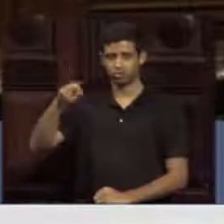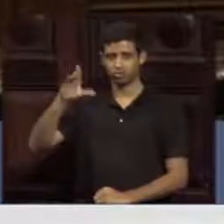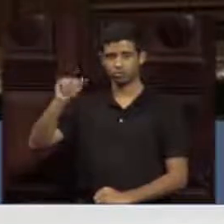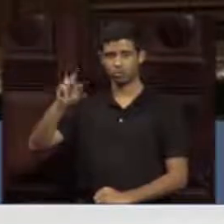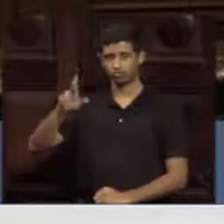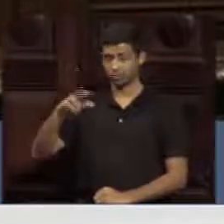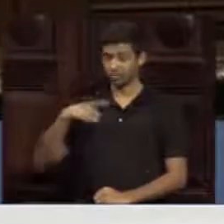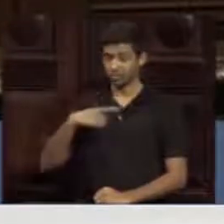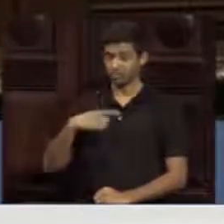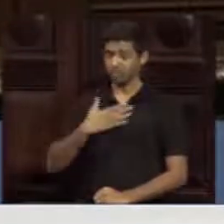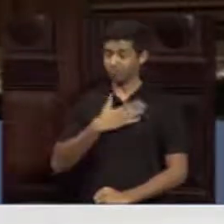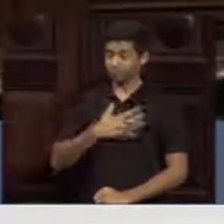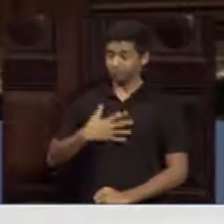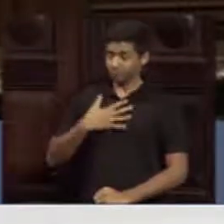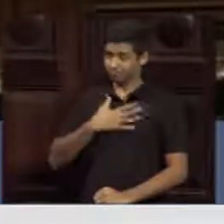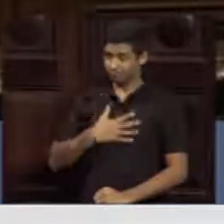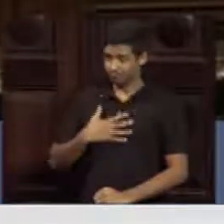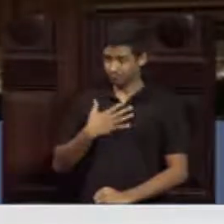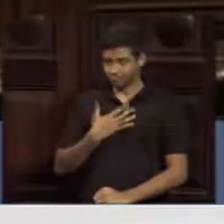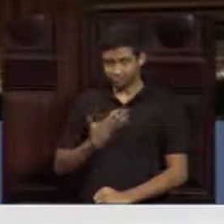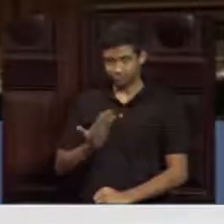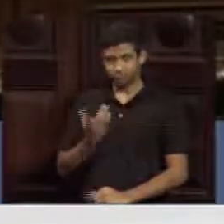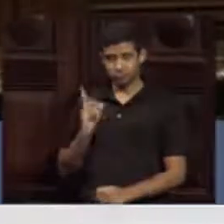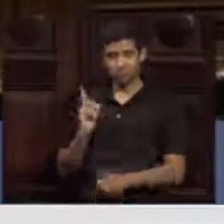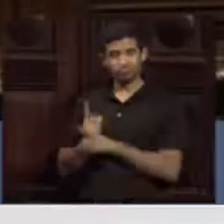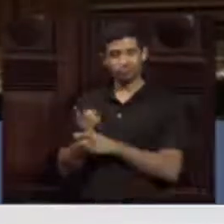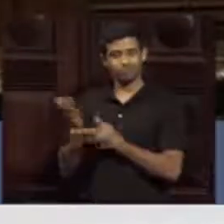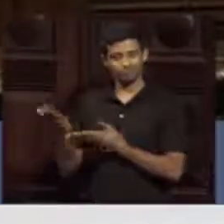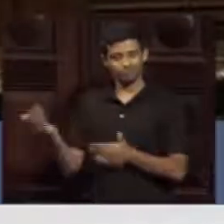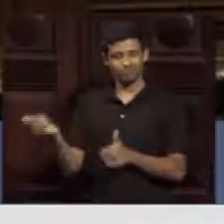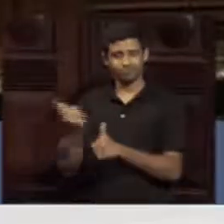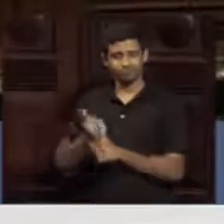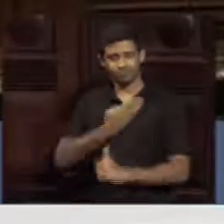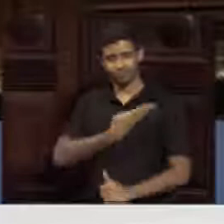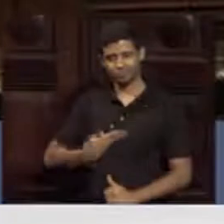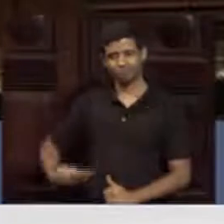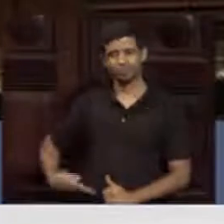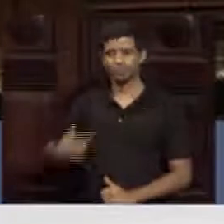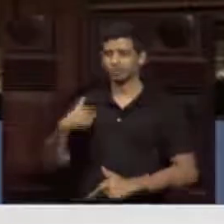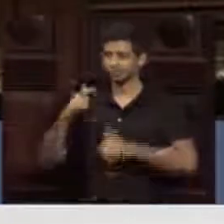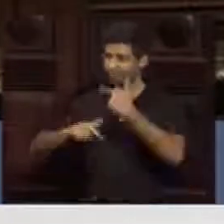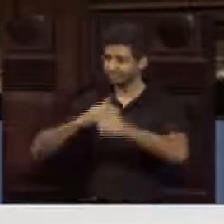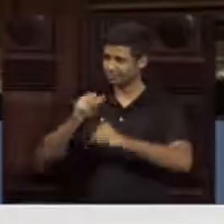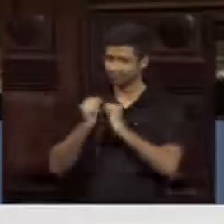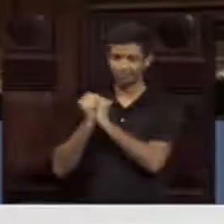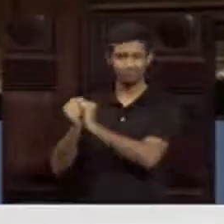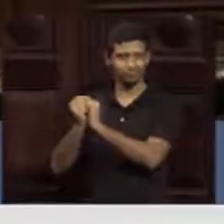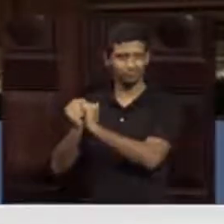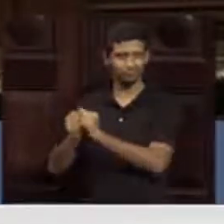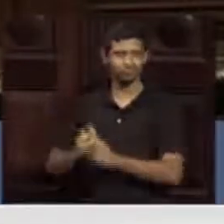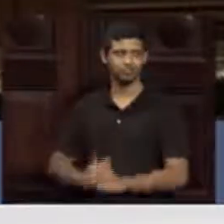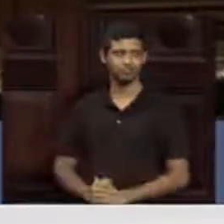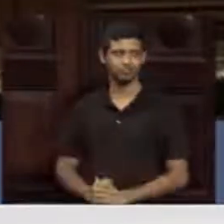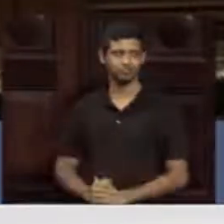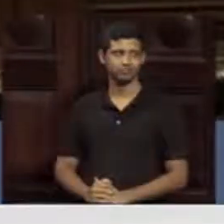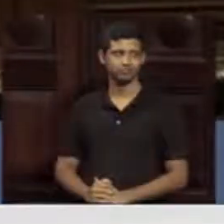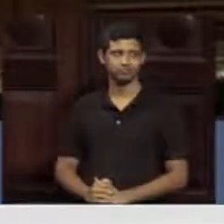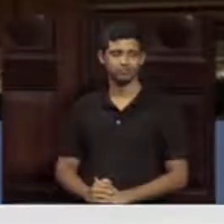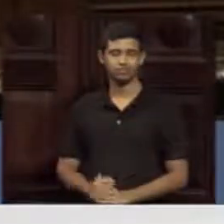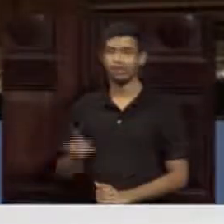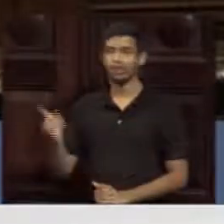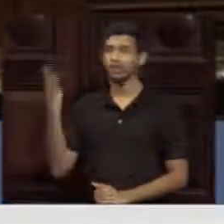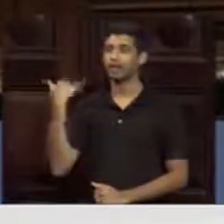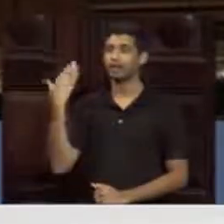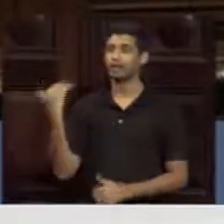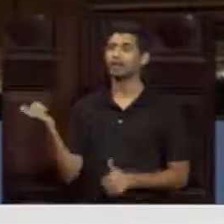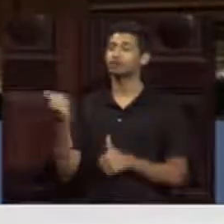tive o prazer de, então, como vice-governador, trabalhar com ele, já que ele foi subsecretário